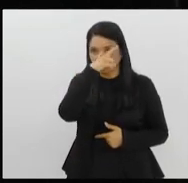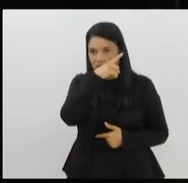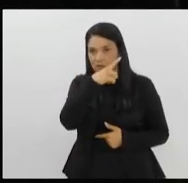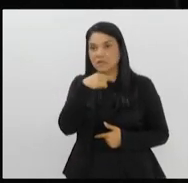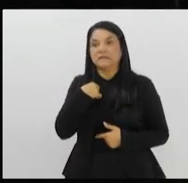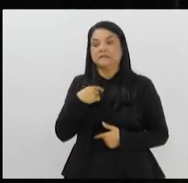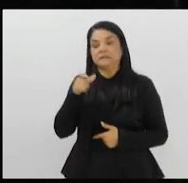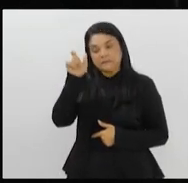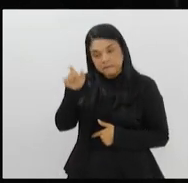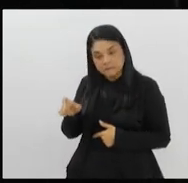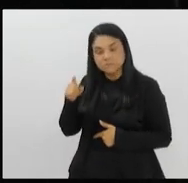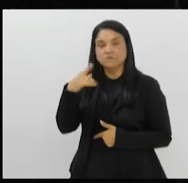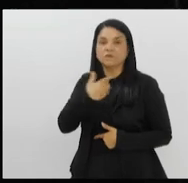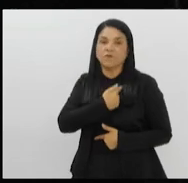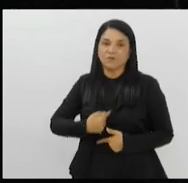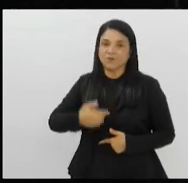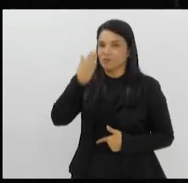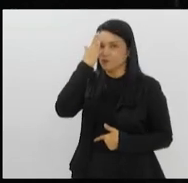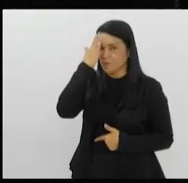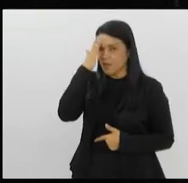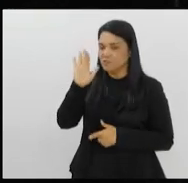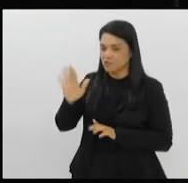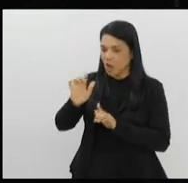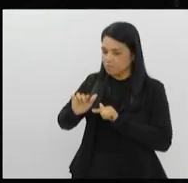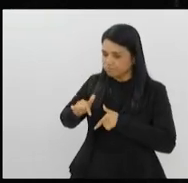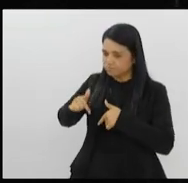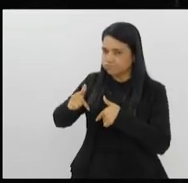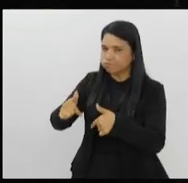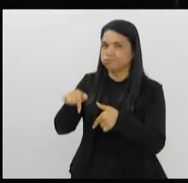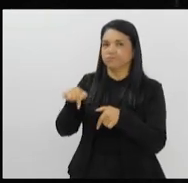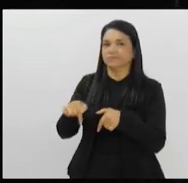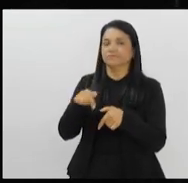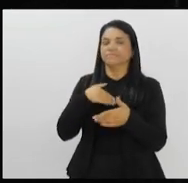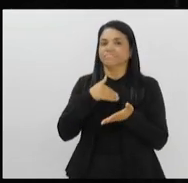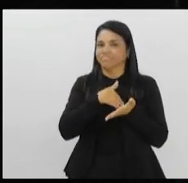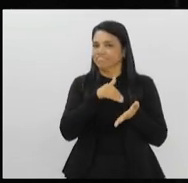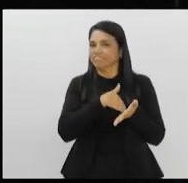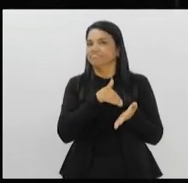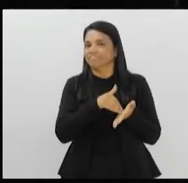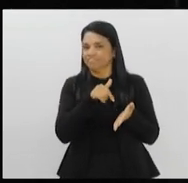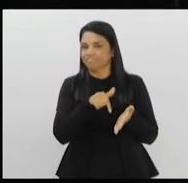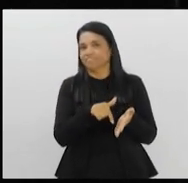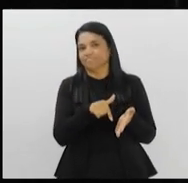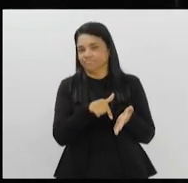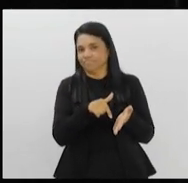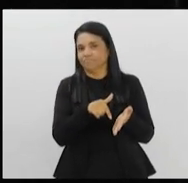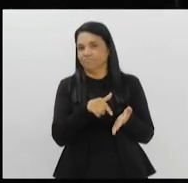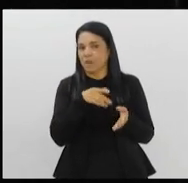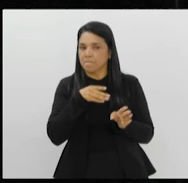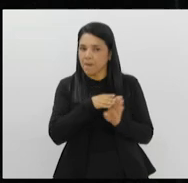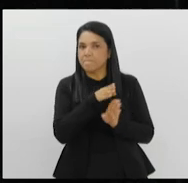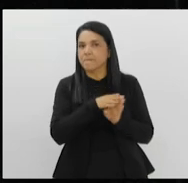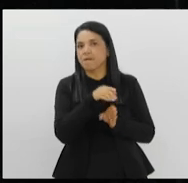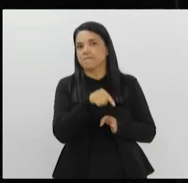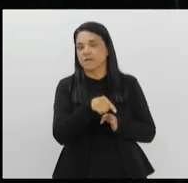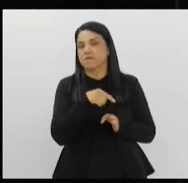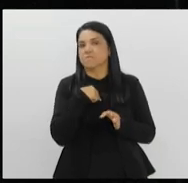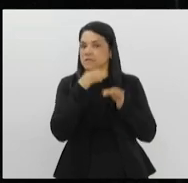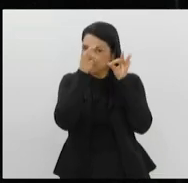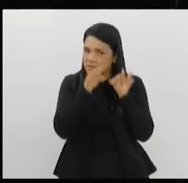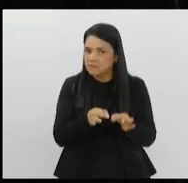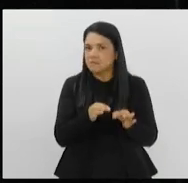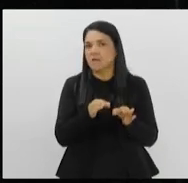se soubesse, já teria também puxado a orelha desses secretários para que eles sejam mais céleres, não é,